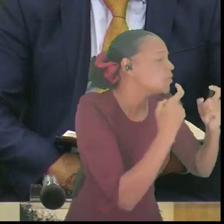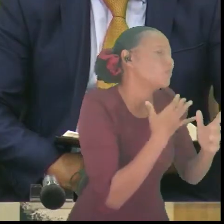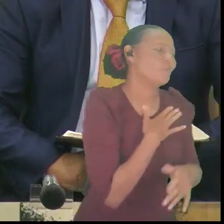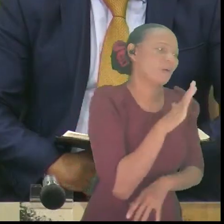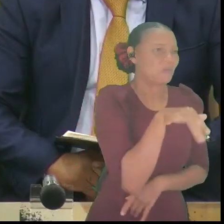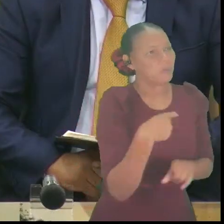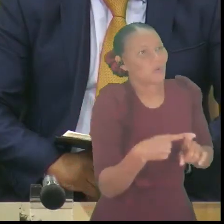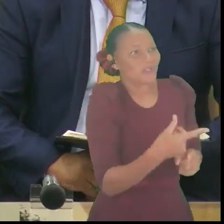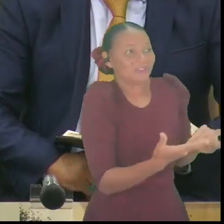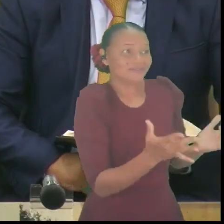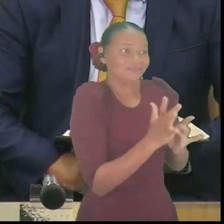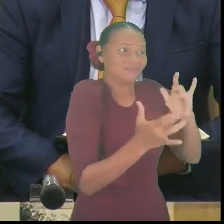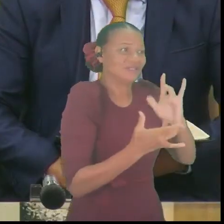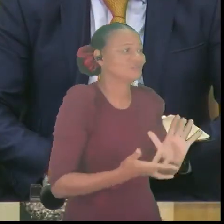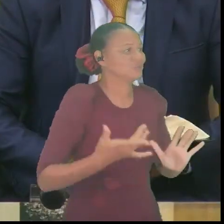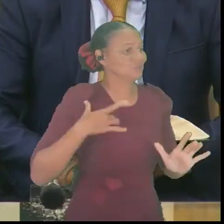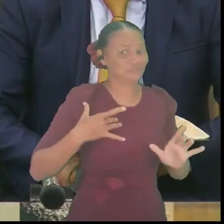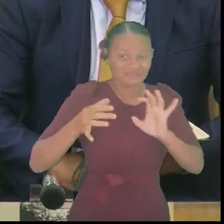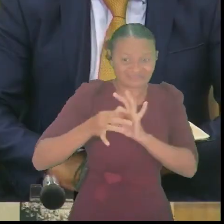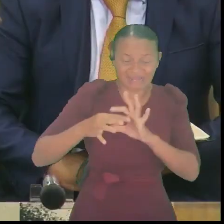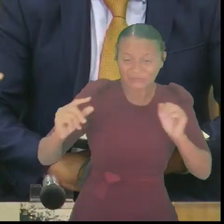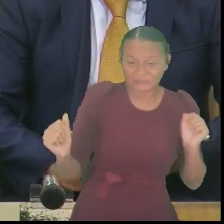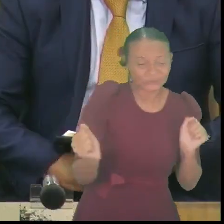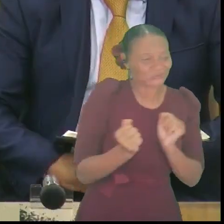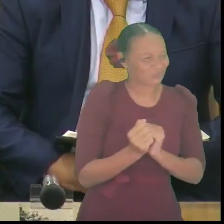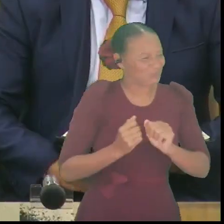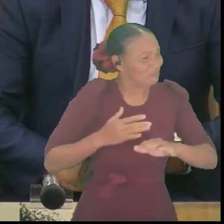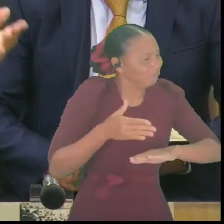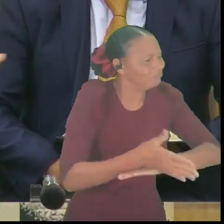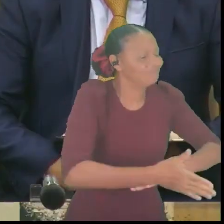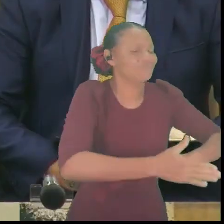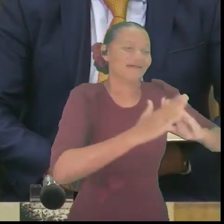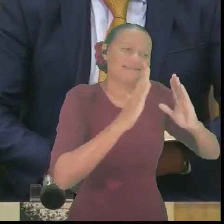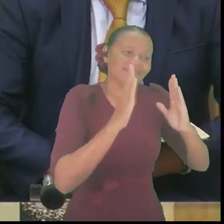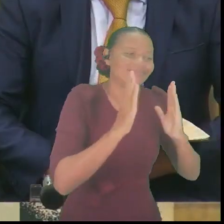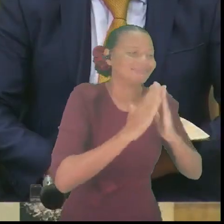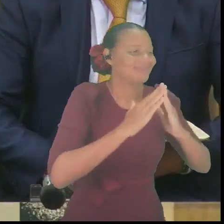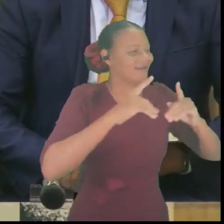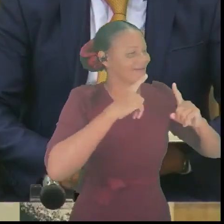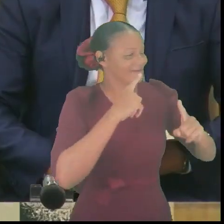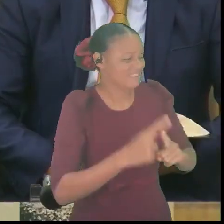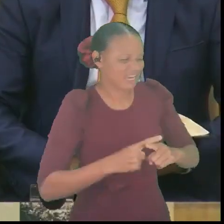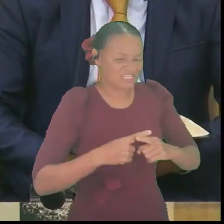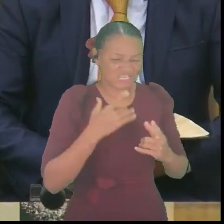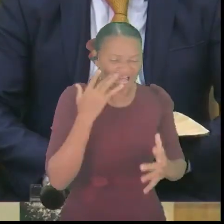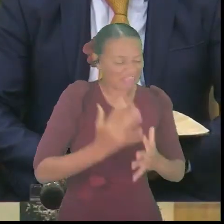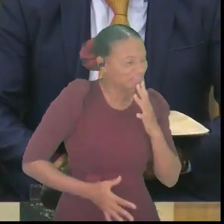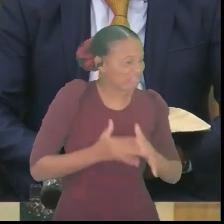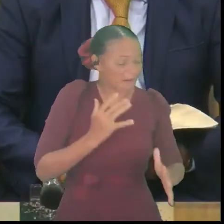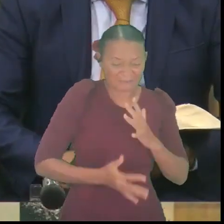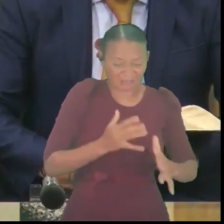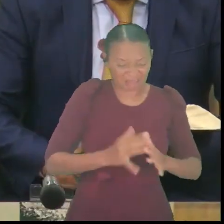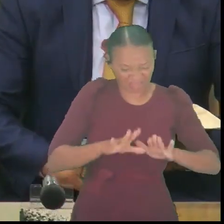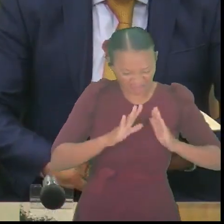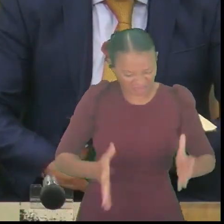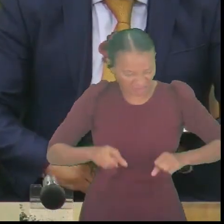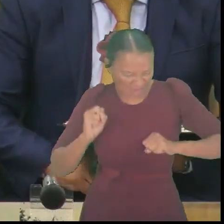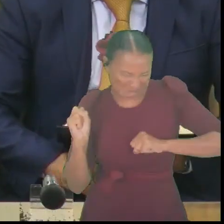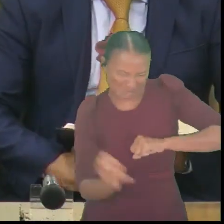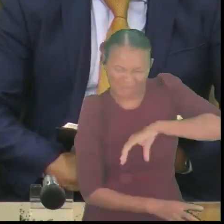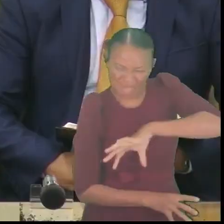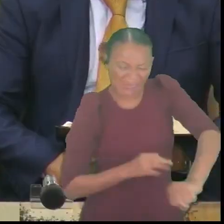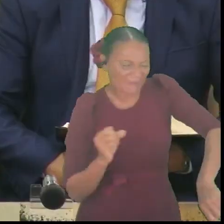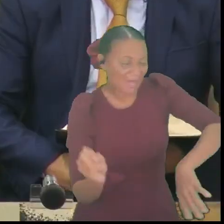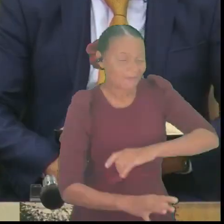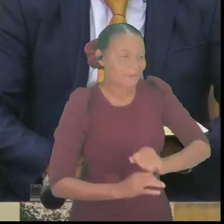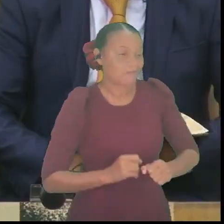solto, ele poderia mais uma vez entrar dentro do templo, derrubar a mesa dos cambistas e atrapalhar aquela que era a maior